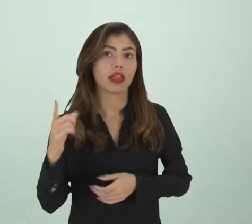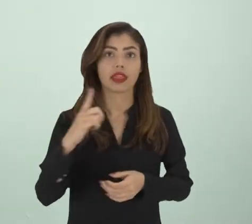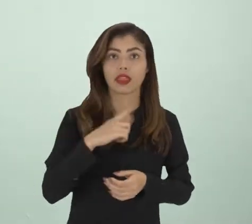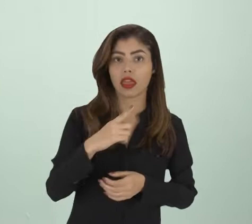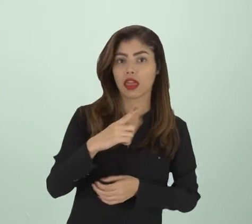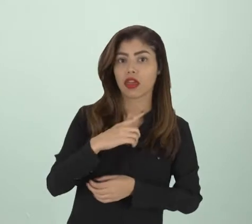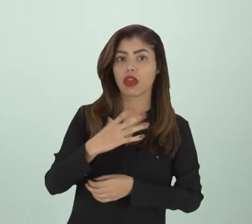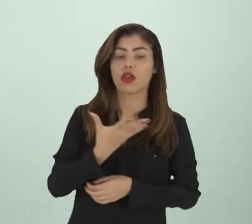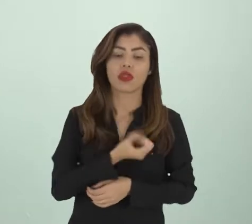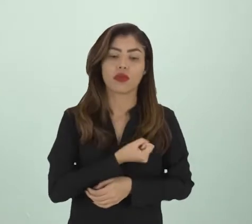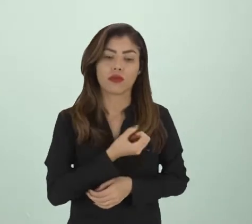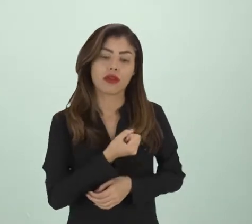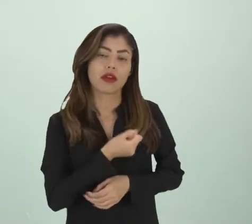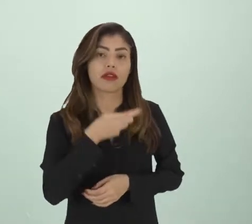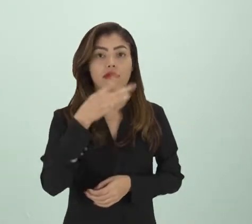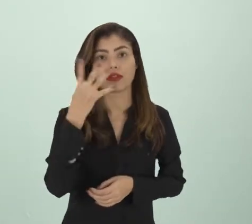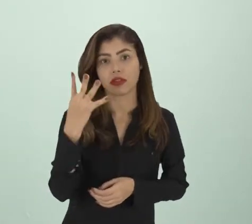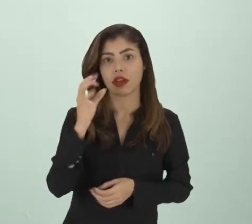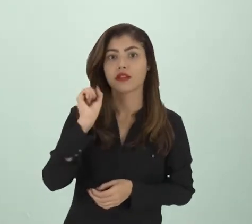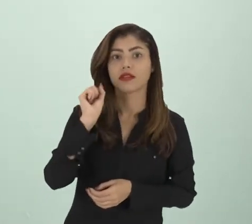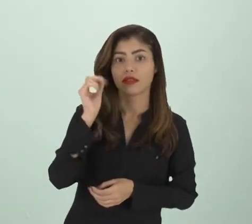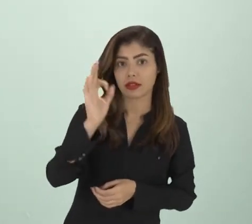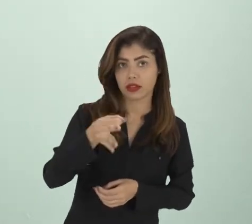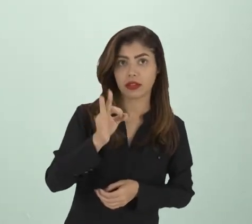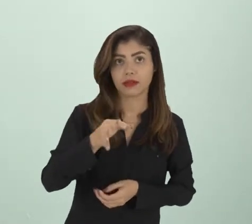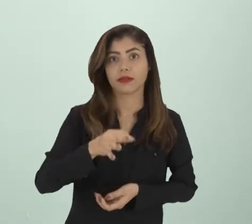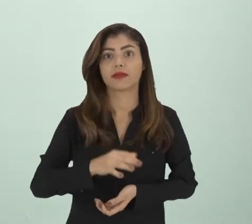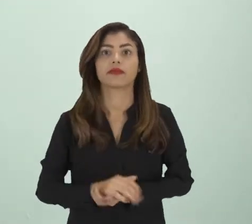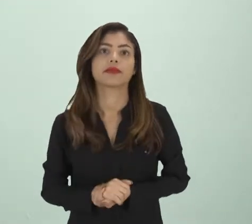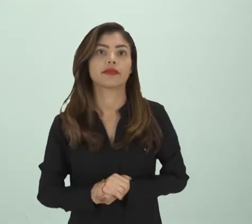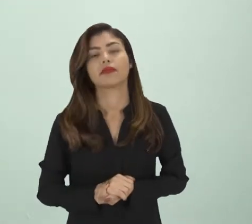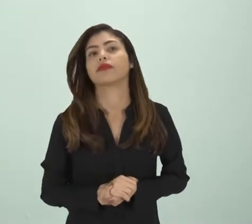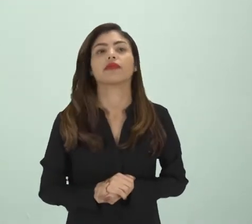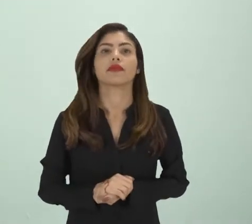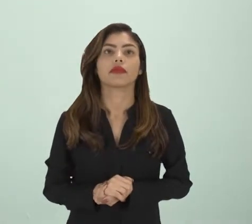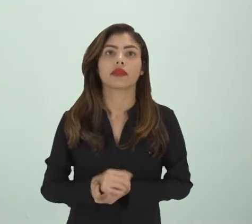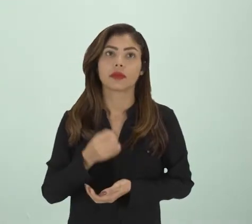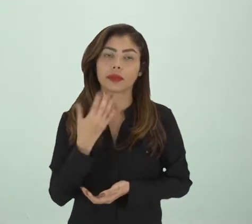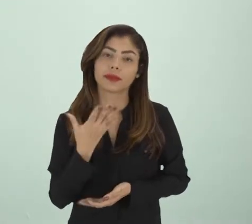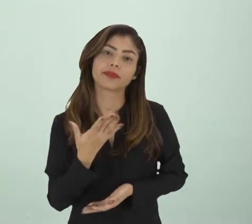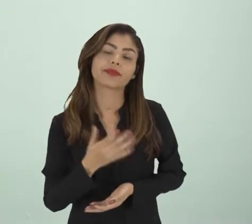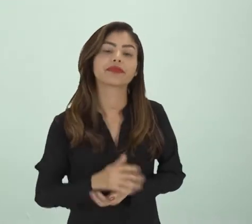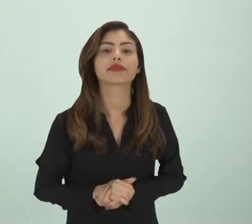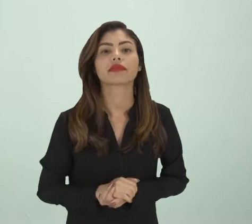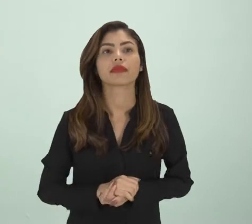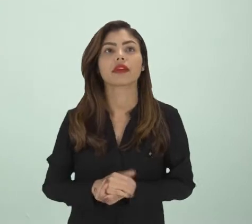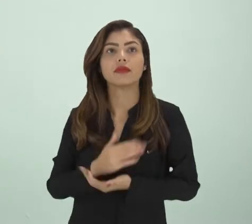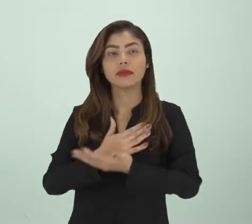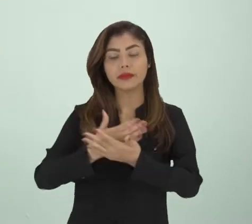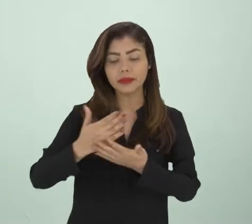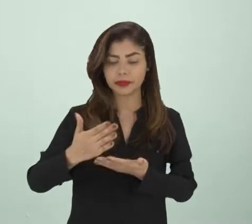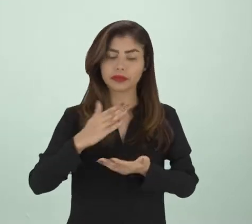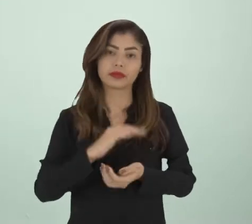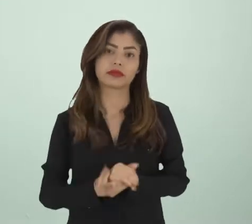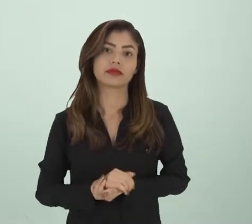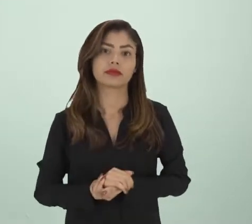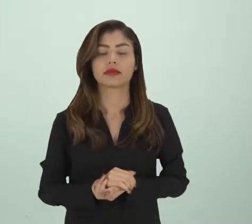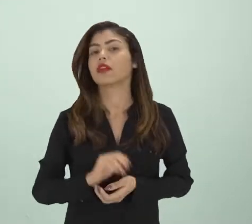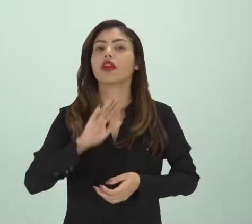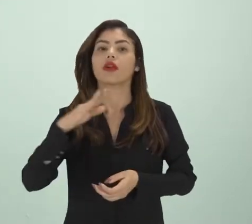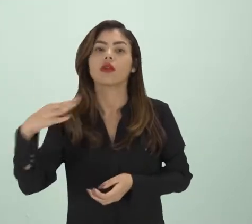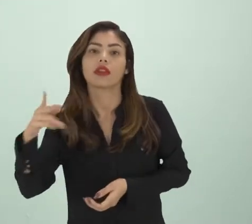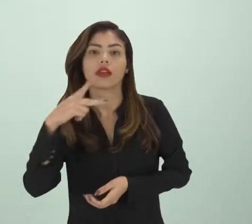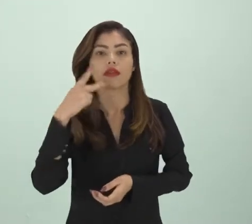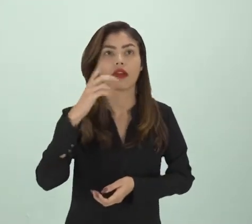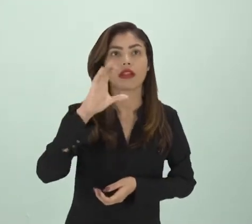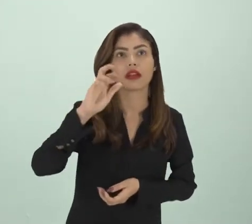envolvendo valores, envolvendo quantidades, certo? Então, pessoal, vamos começar aqui.